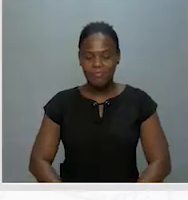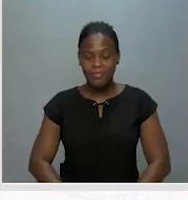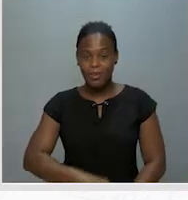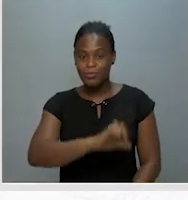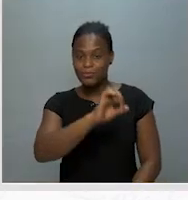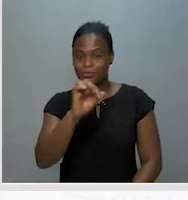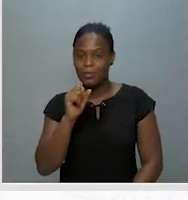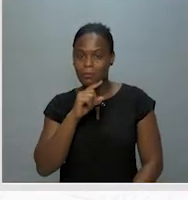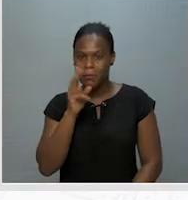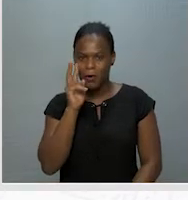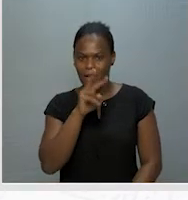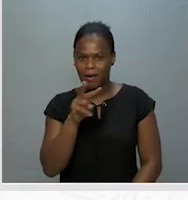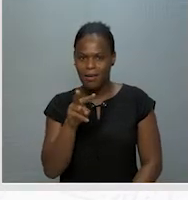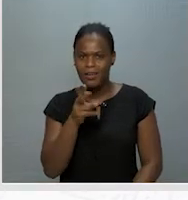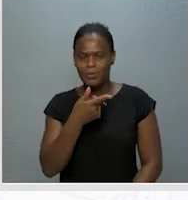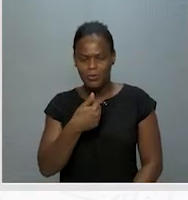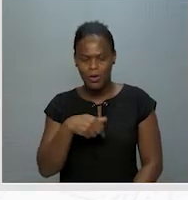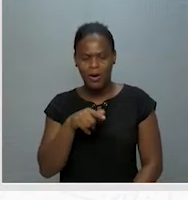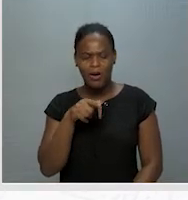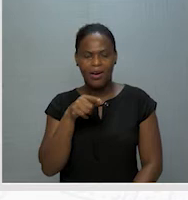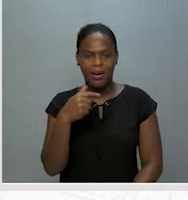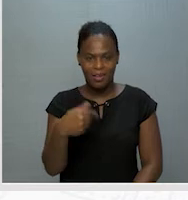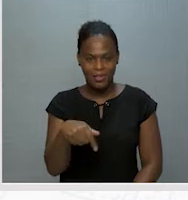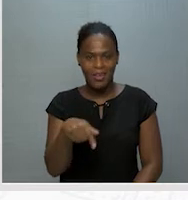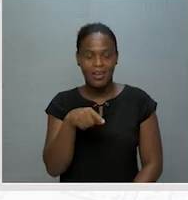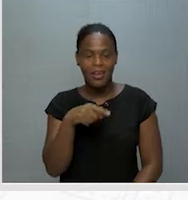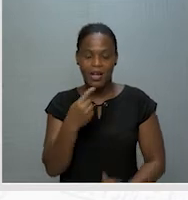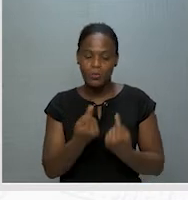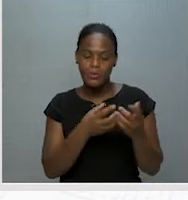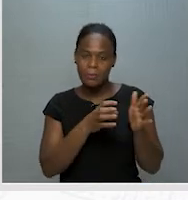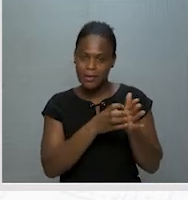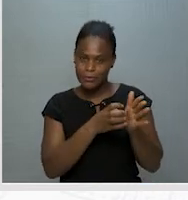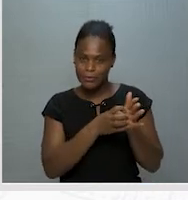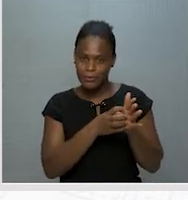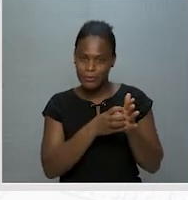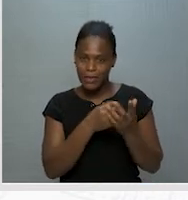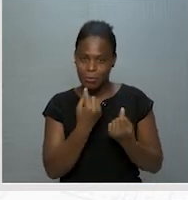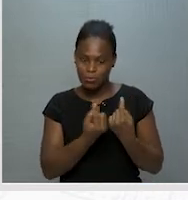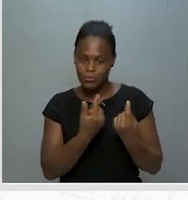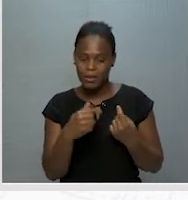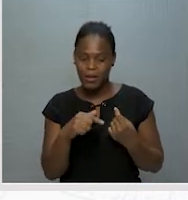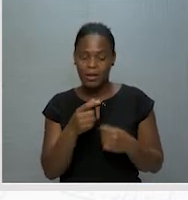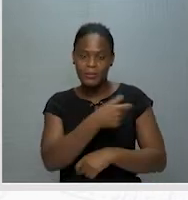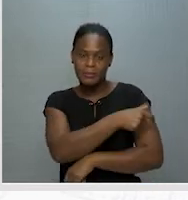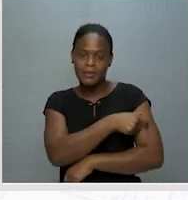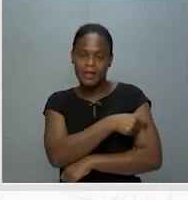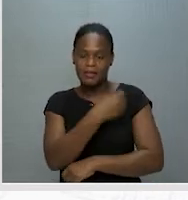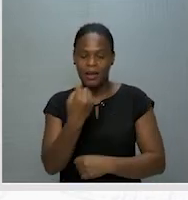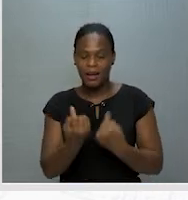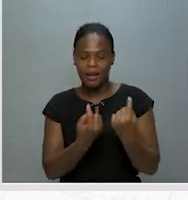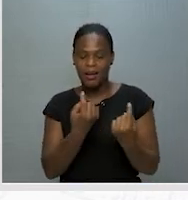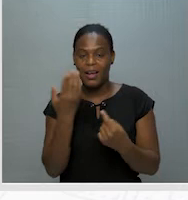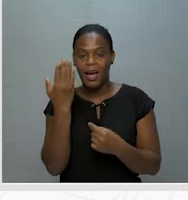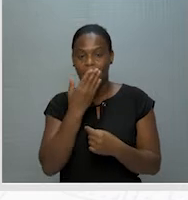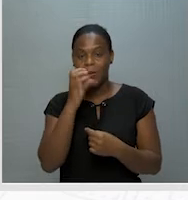Como podem ver, nós temos aqui algumas imagens que representam cada